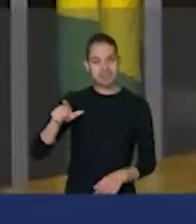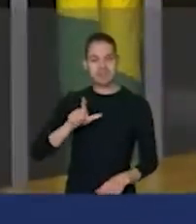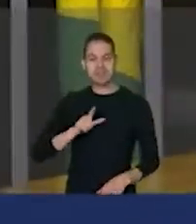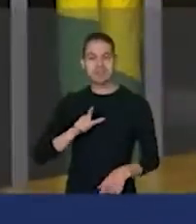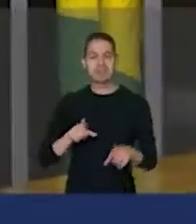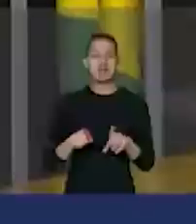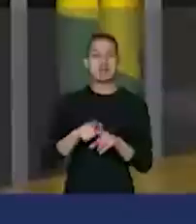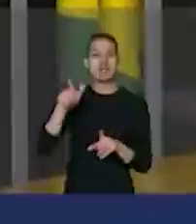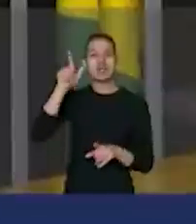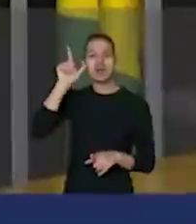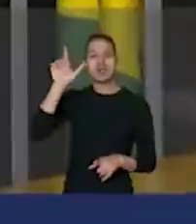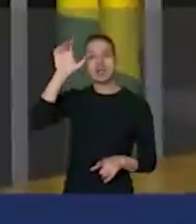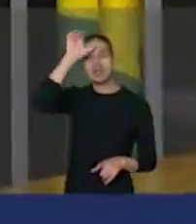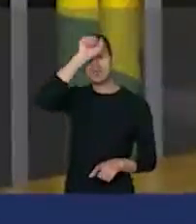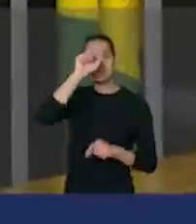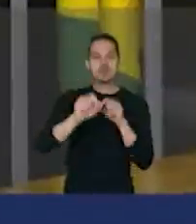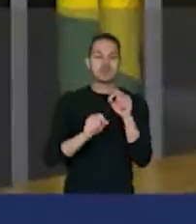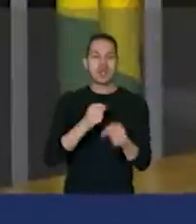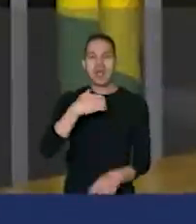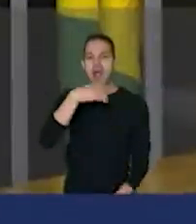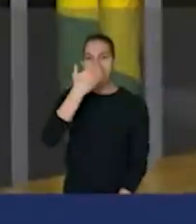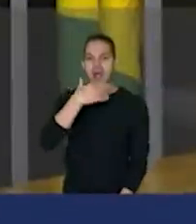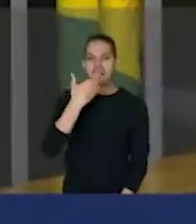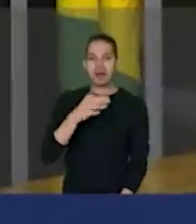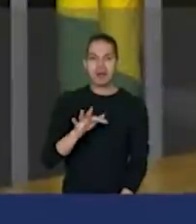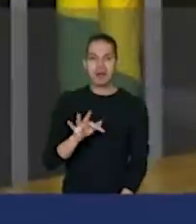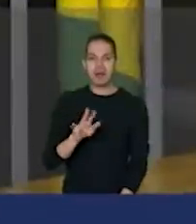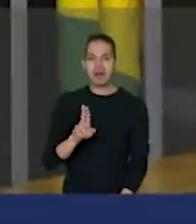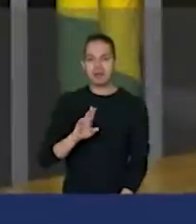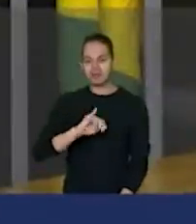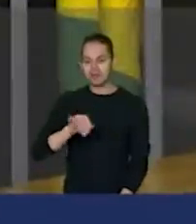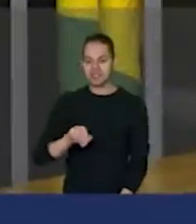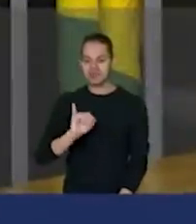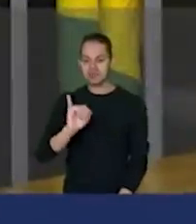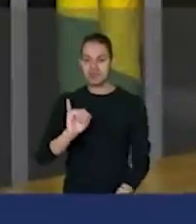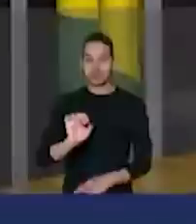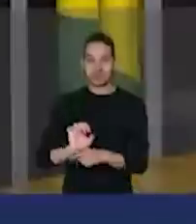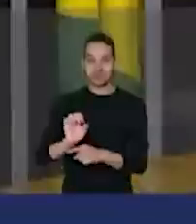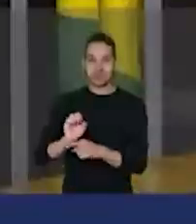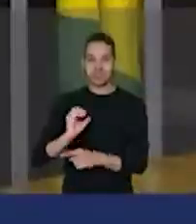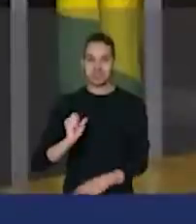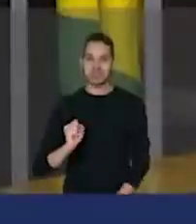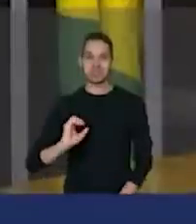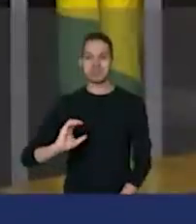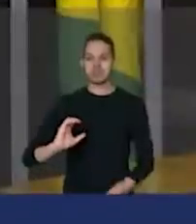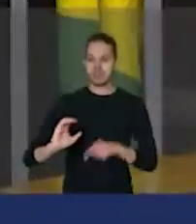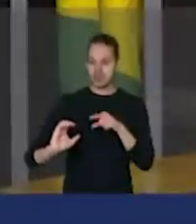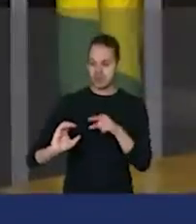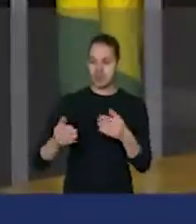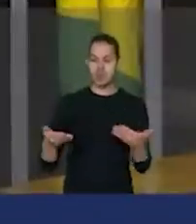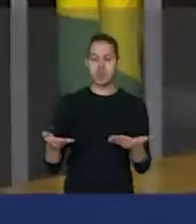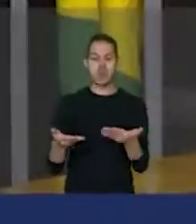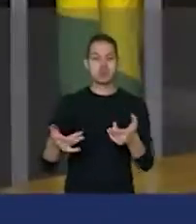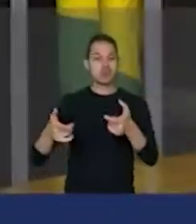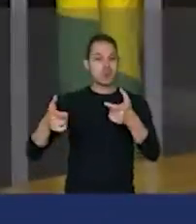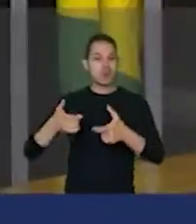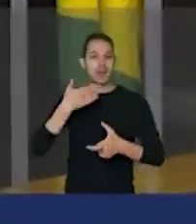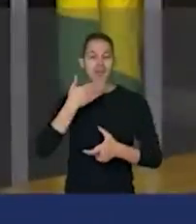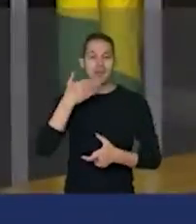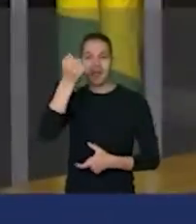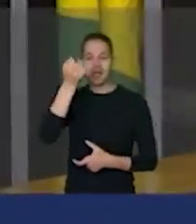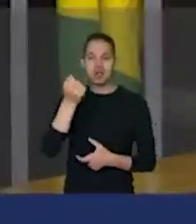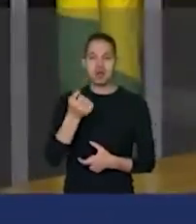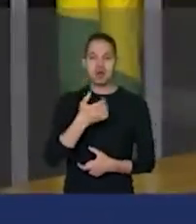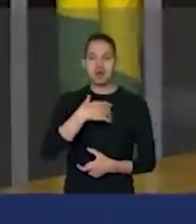também que até a maçã Fuji né em São Joaquim Santa Catarina também é hoje é o melhor lugar no mundo para se plantar